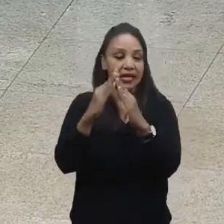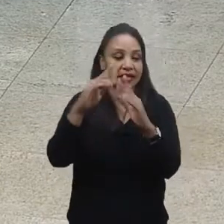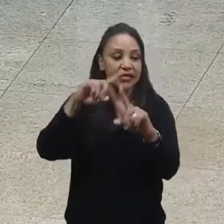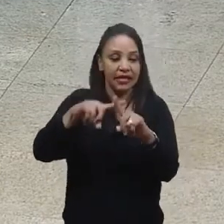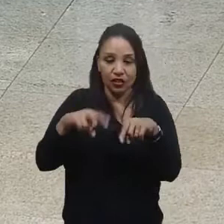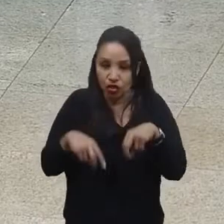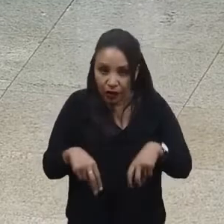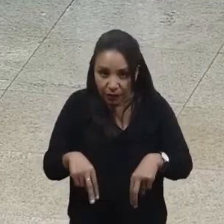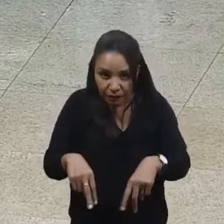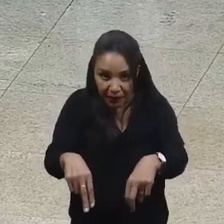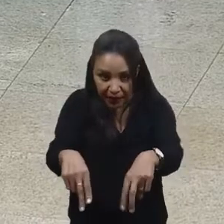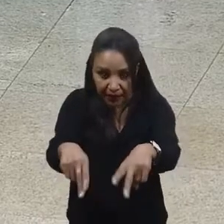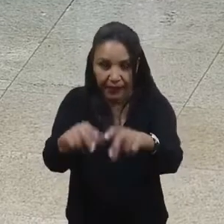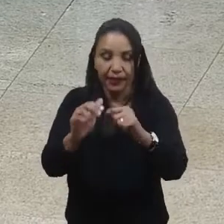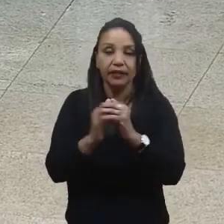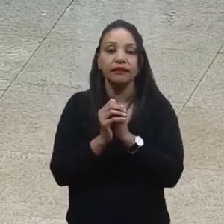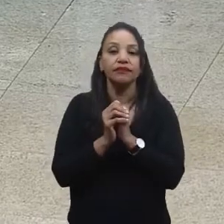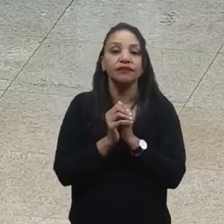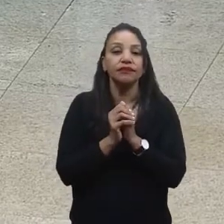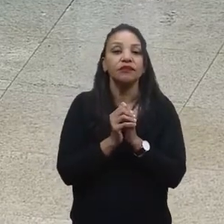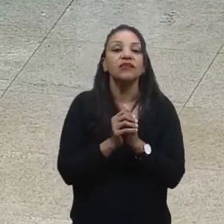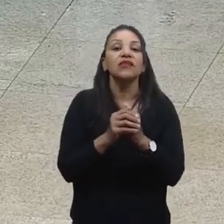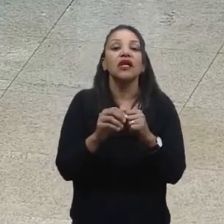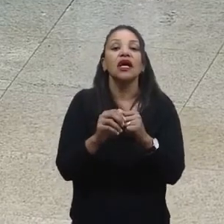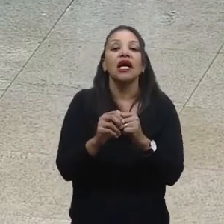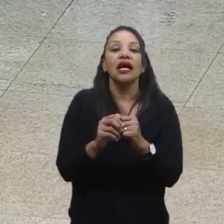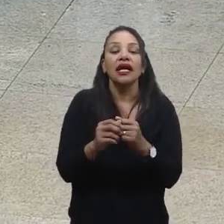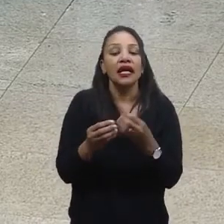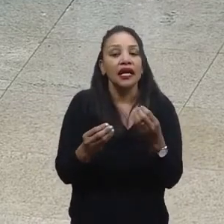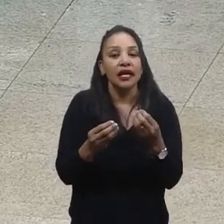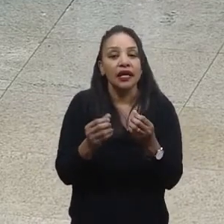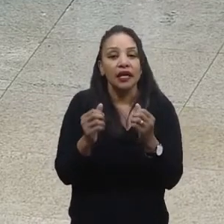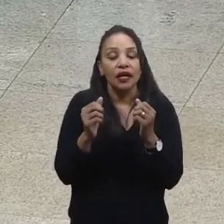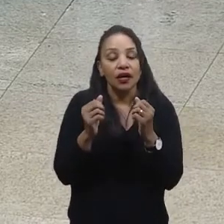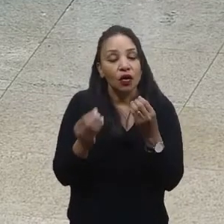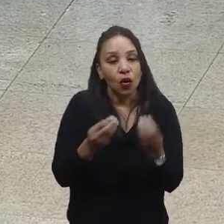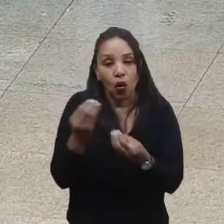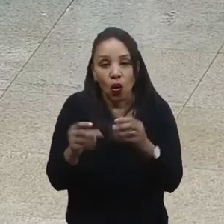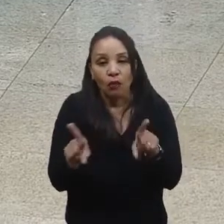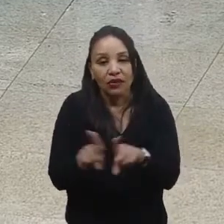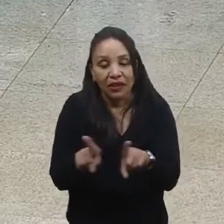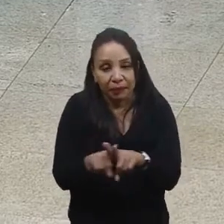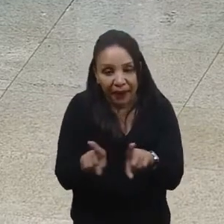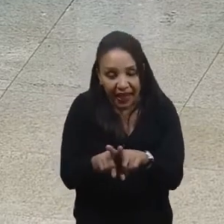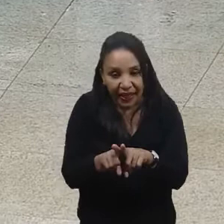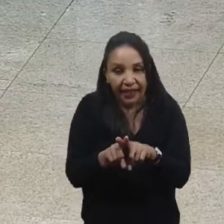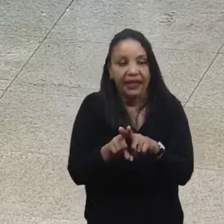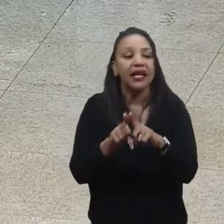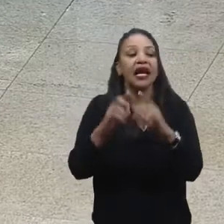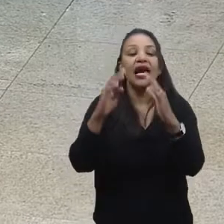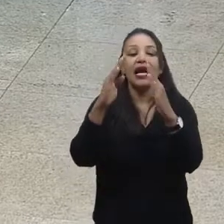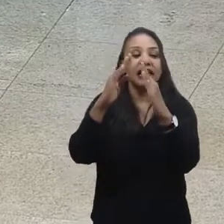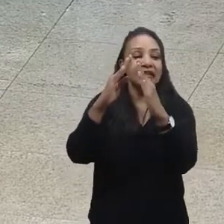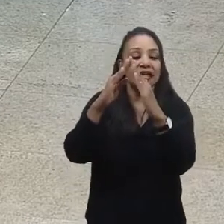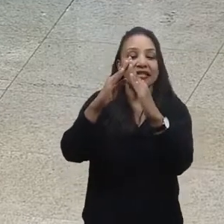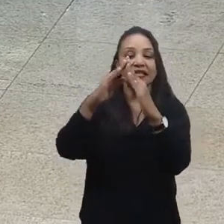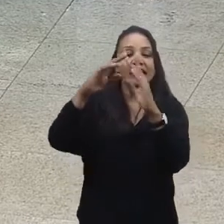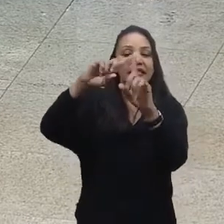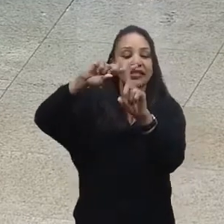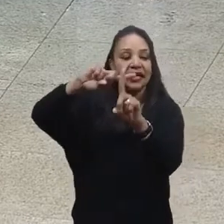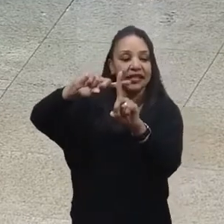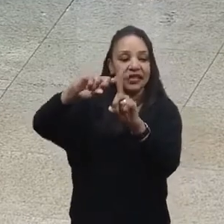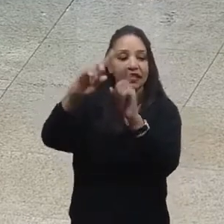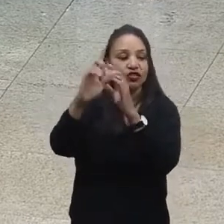como aqueles que estão na igreja purgativa o purificante